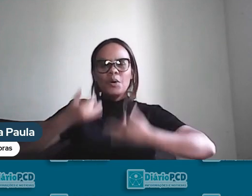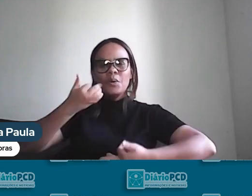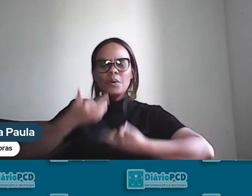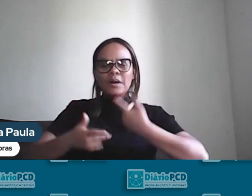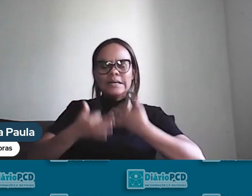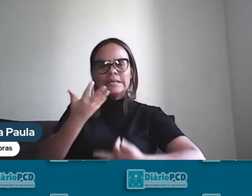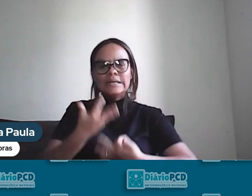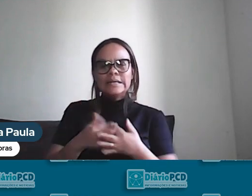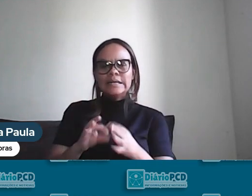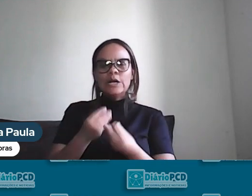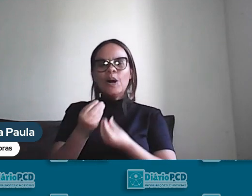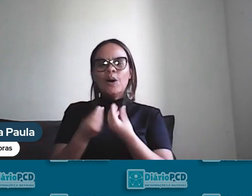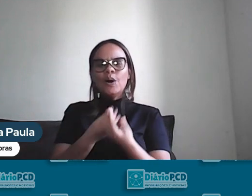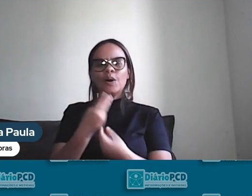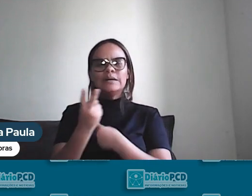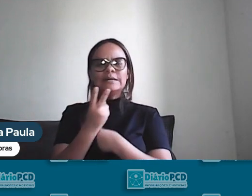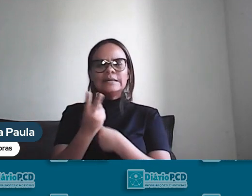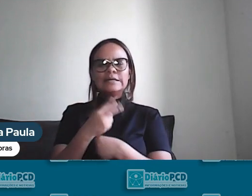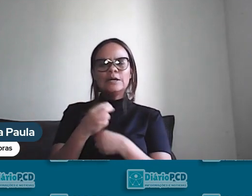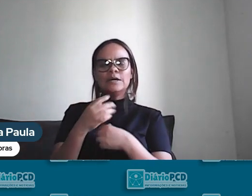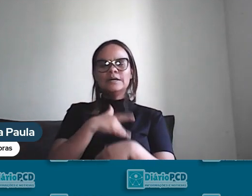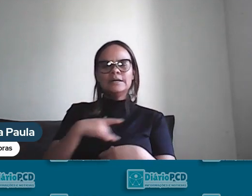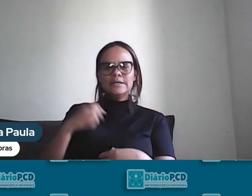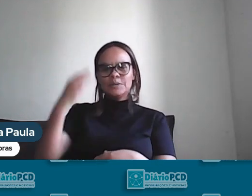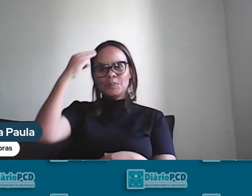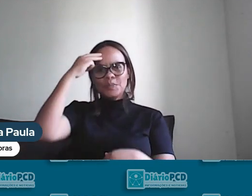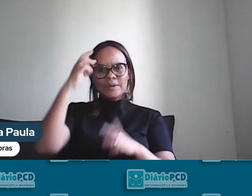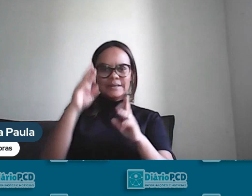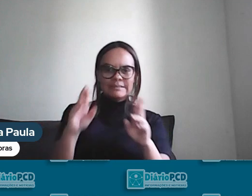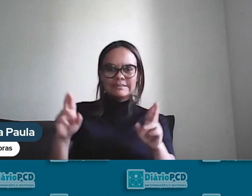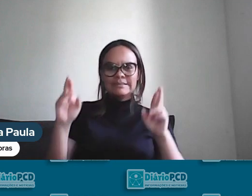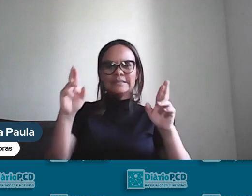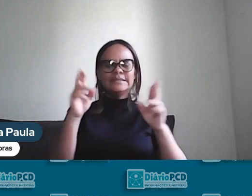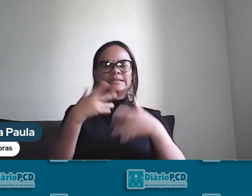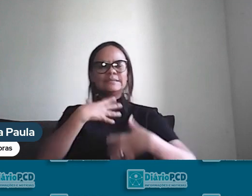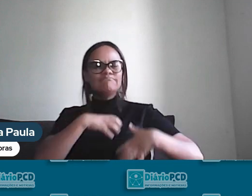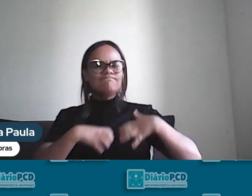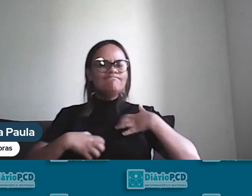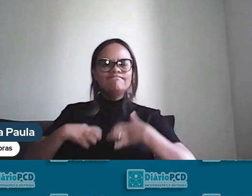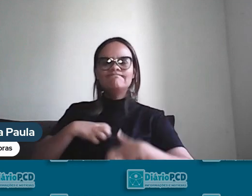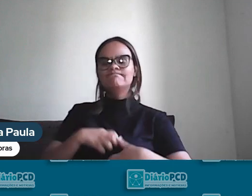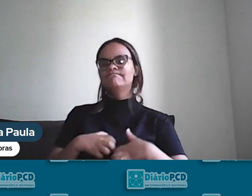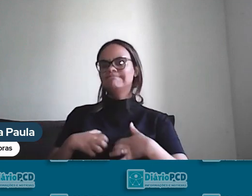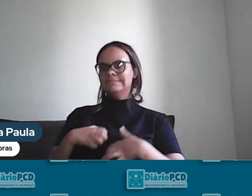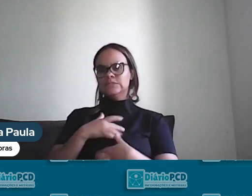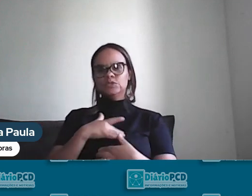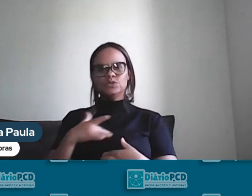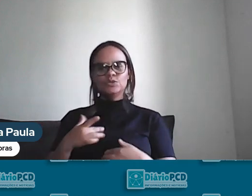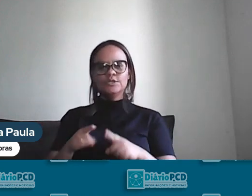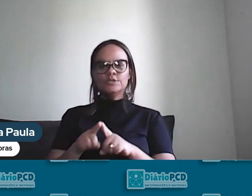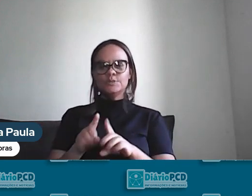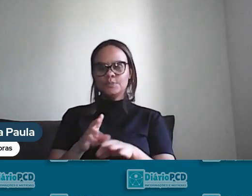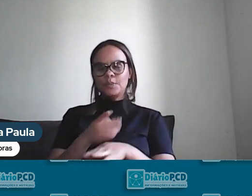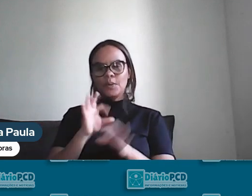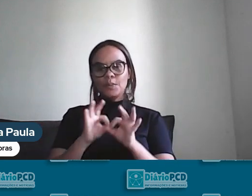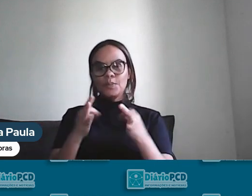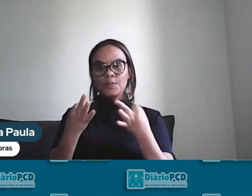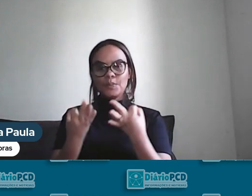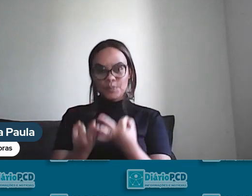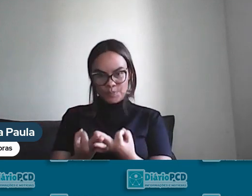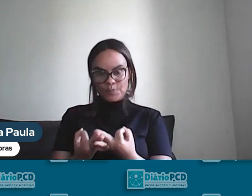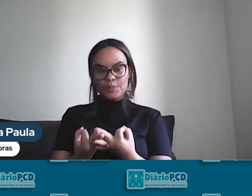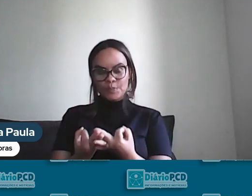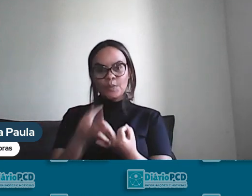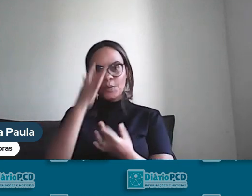fatores familiares, saúde mental, expectativa, angústia e estado de saúde dos pais, dos familiares